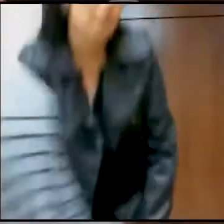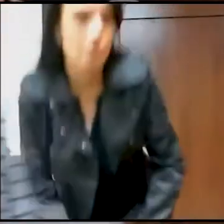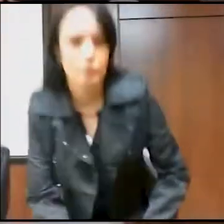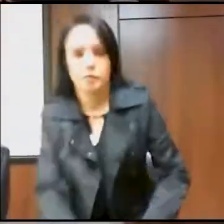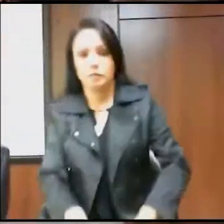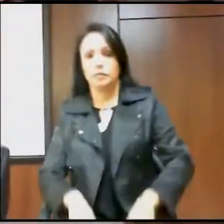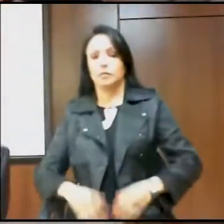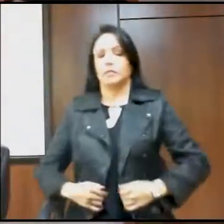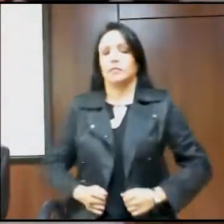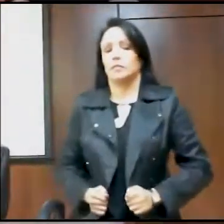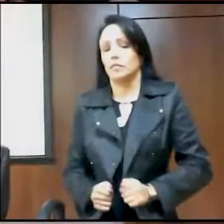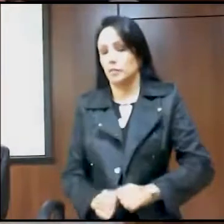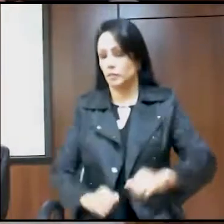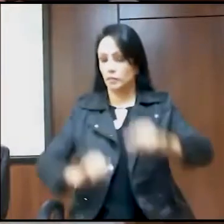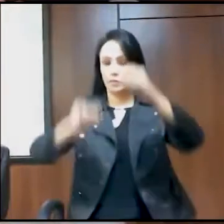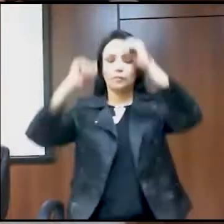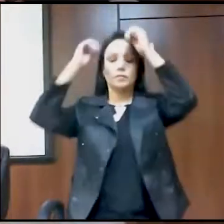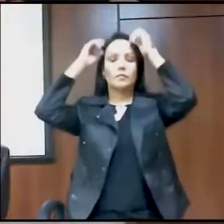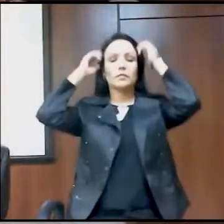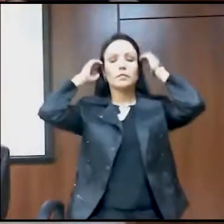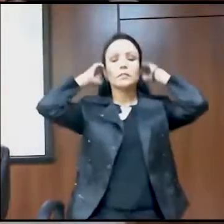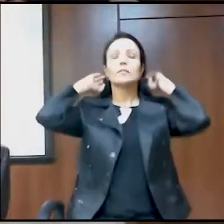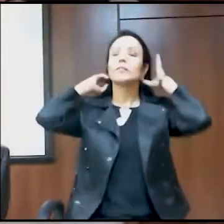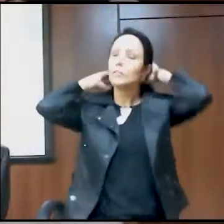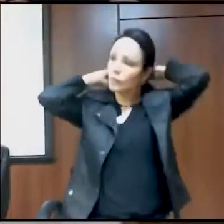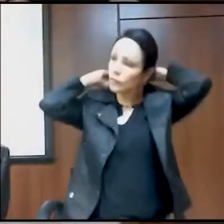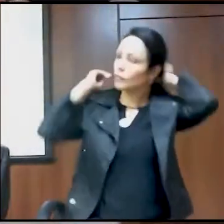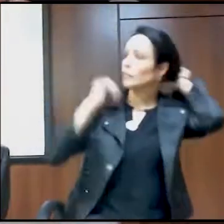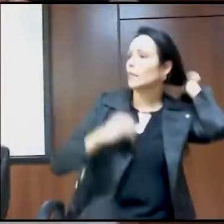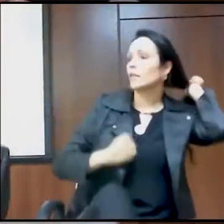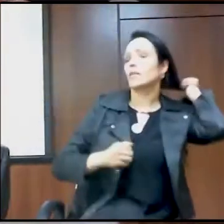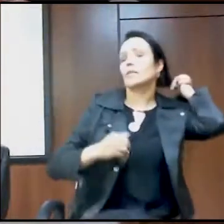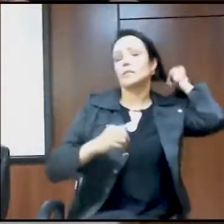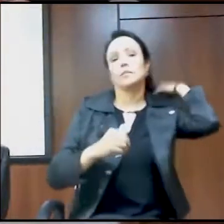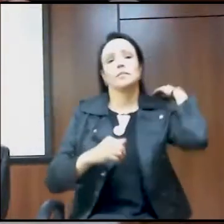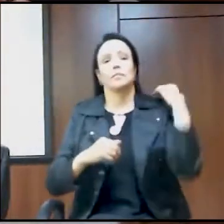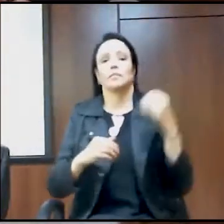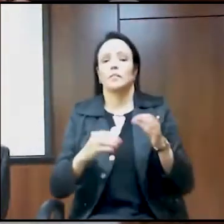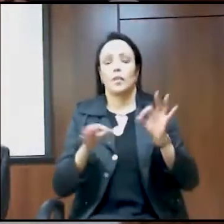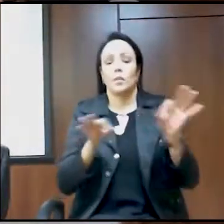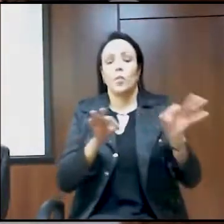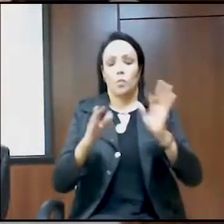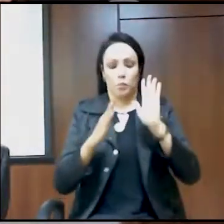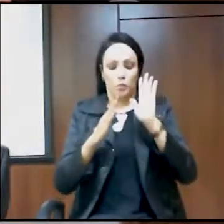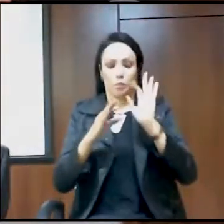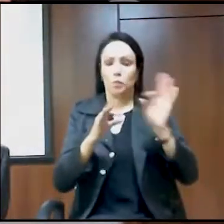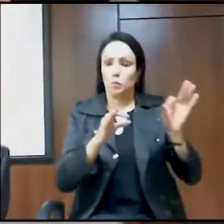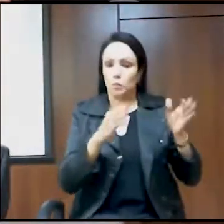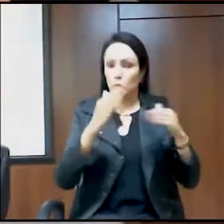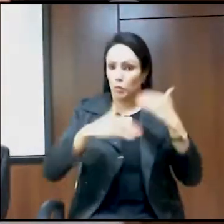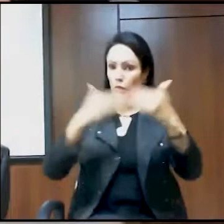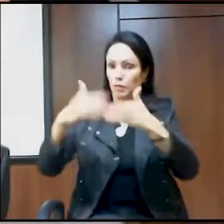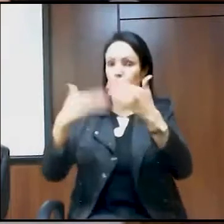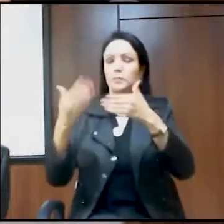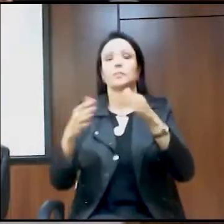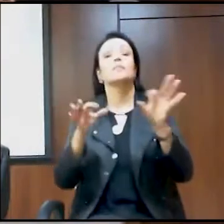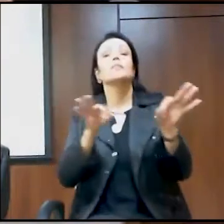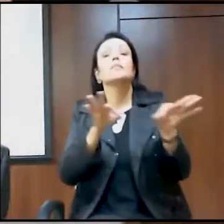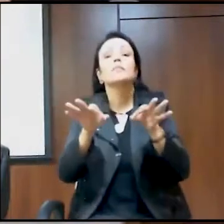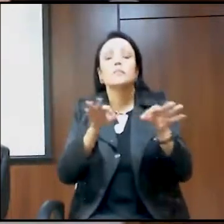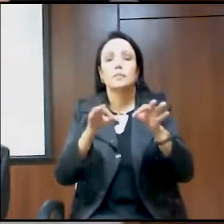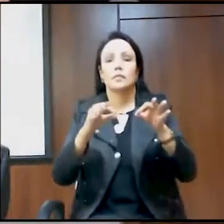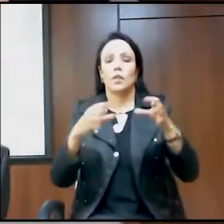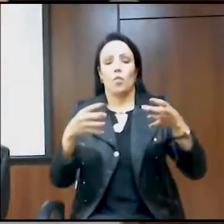também, né, propondo também a partir desse processo que todos os projetos em cooperativas